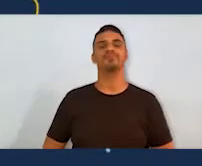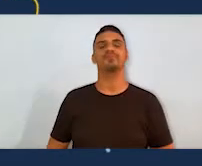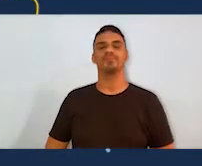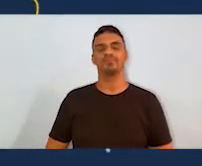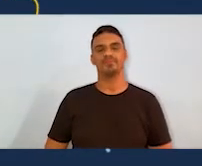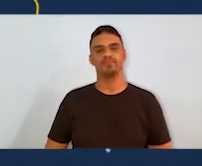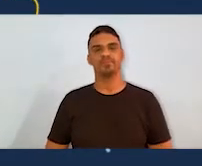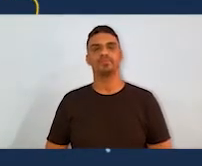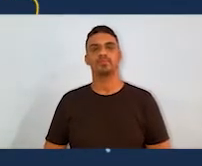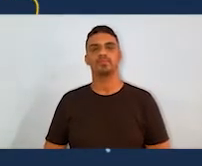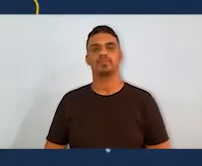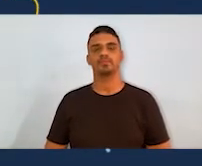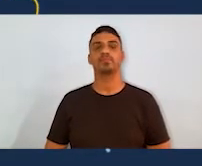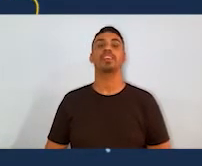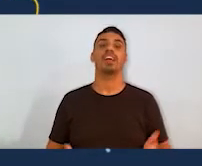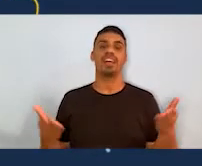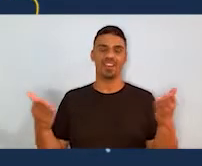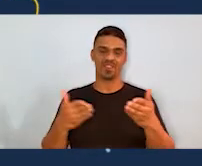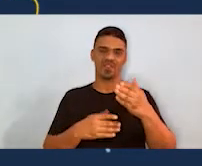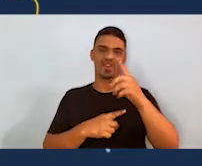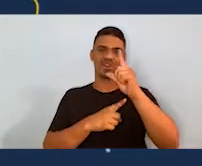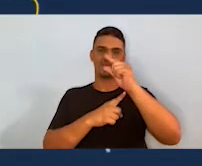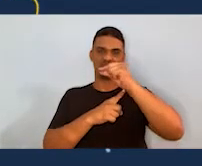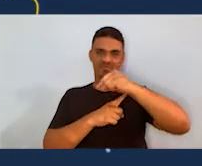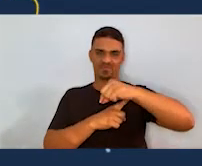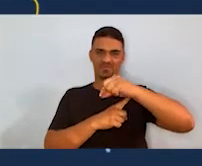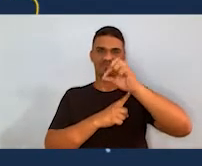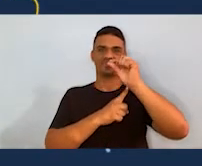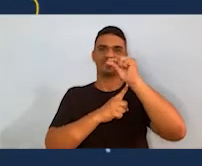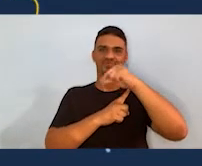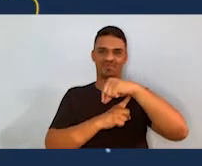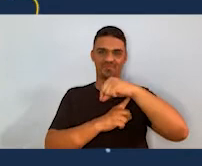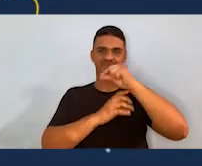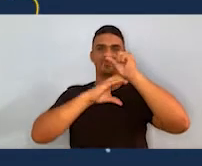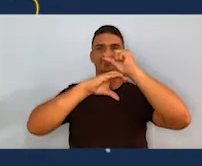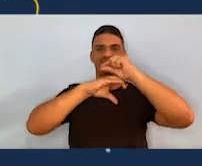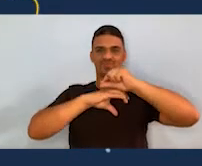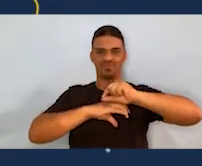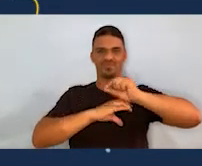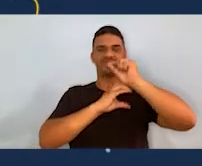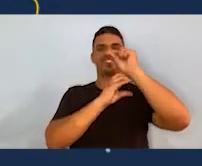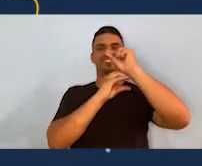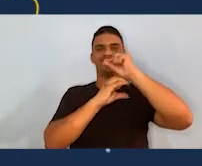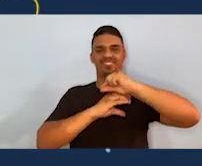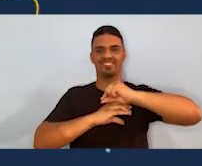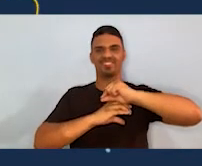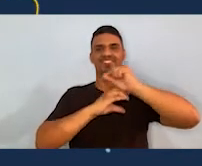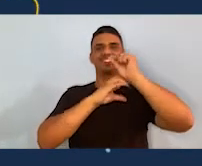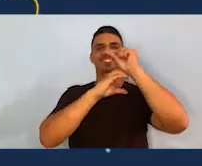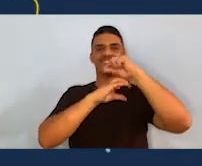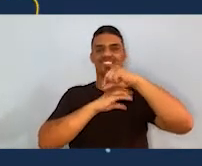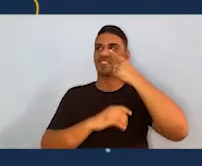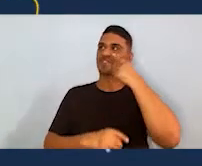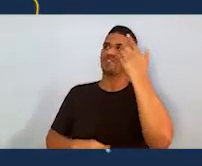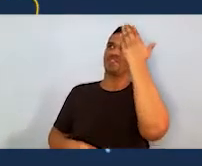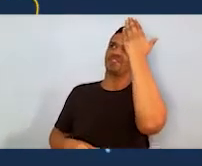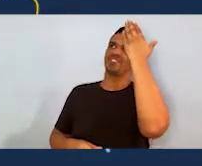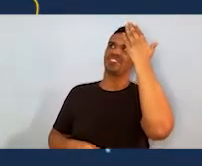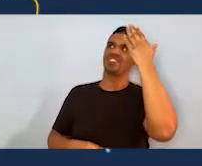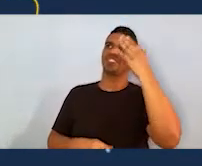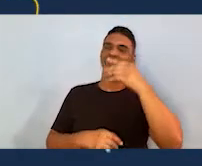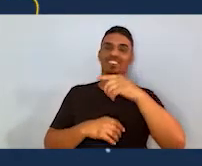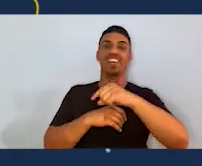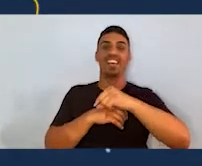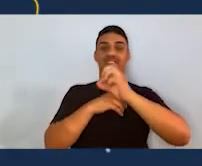Pronto, ó. Agora a folhinha mexeu para baixo. E aqui, depois que a gente parou nesse quadro aqui,